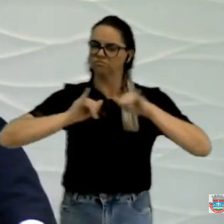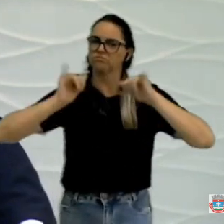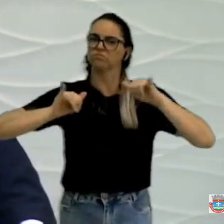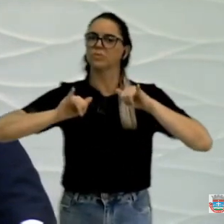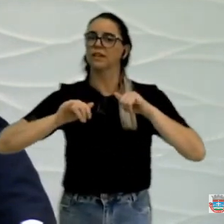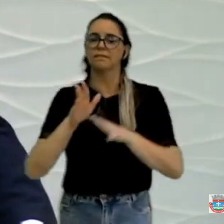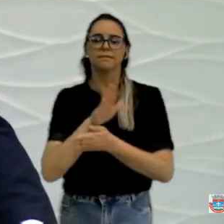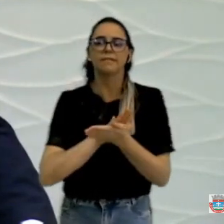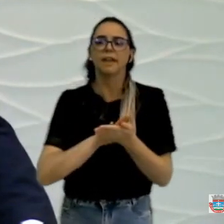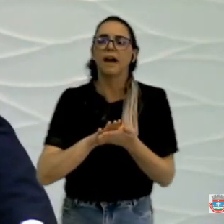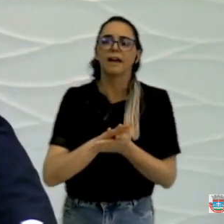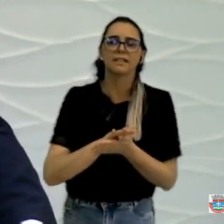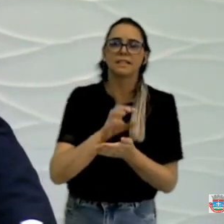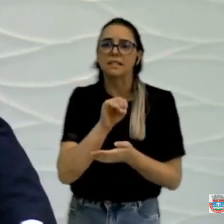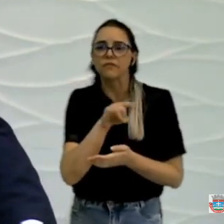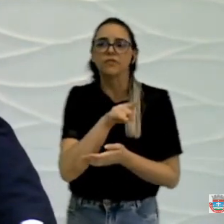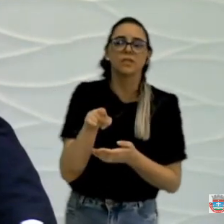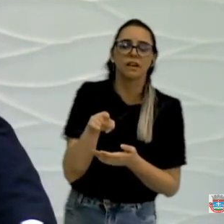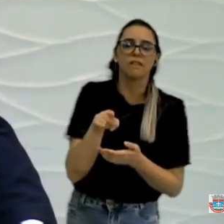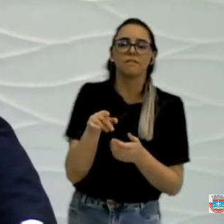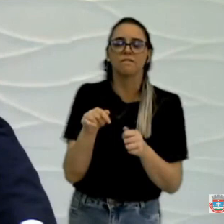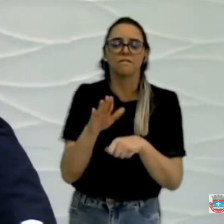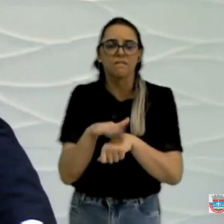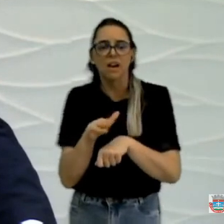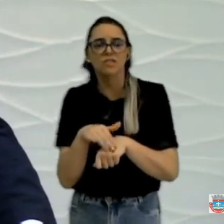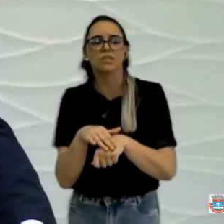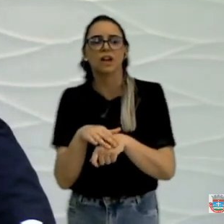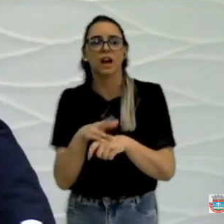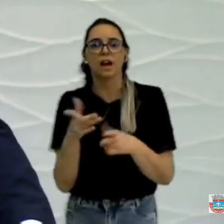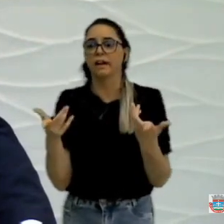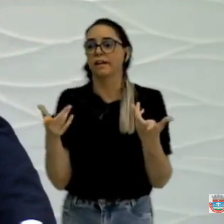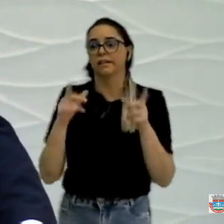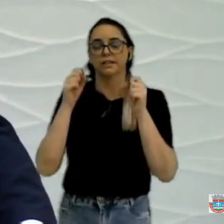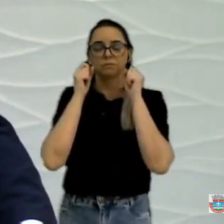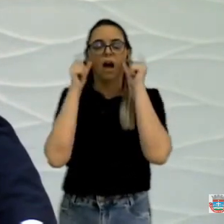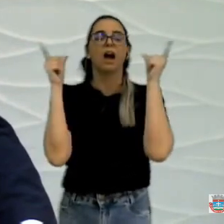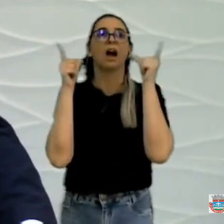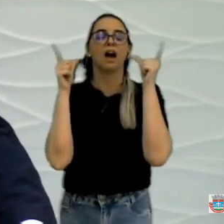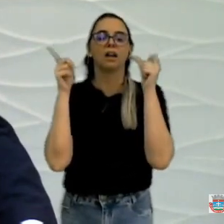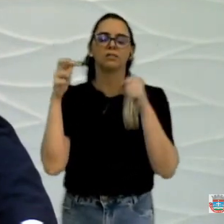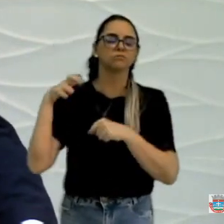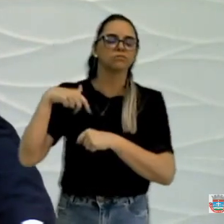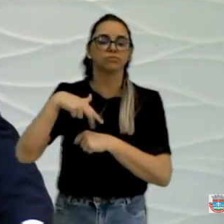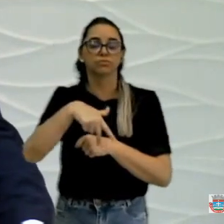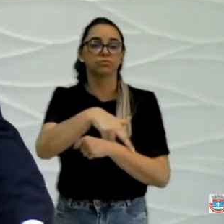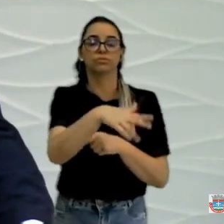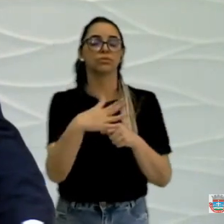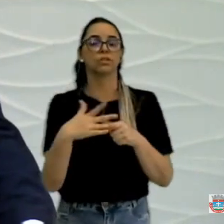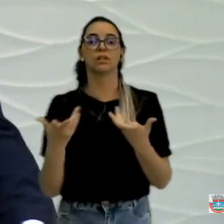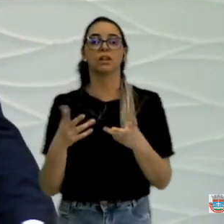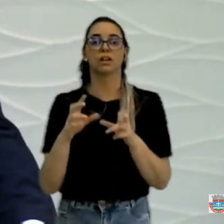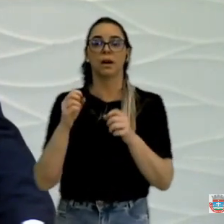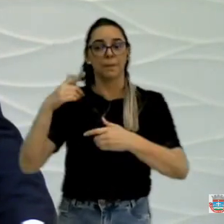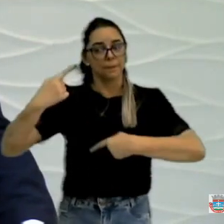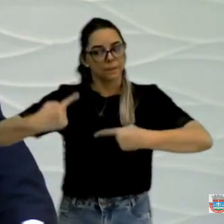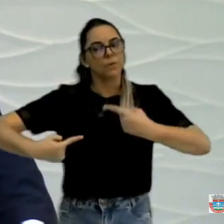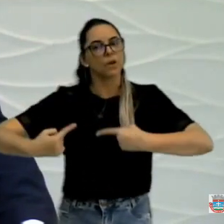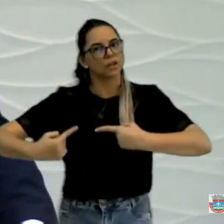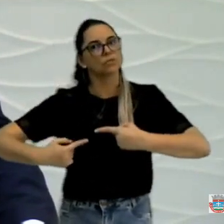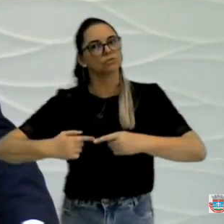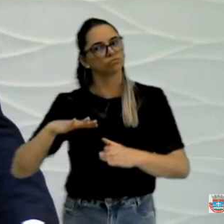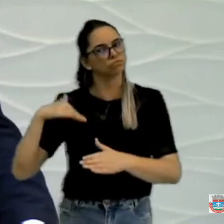que a gente faça em nossa cidade, até o nosso acordar, o nosso sair de casa, a gente passa pelo processo político.